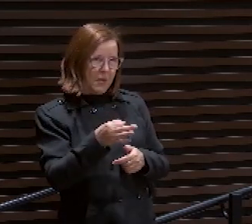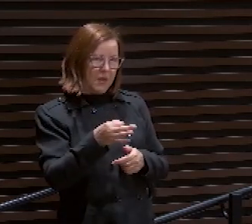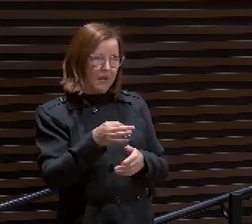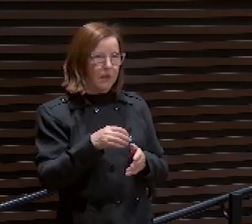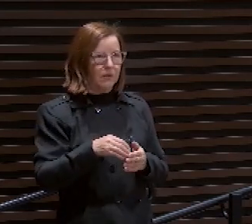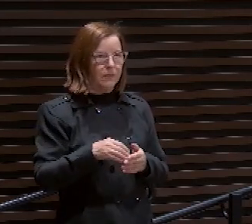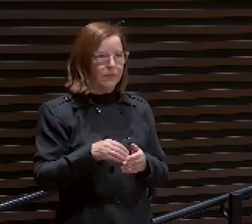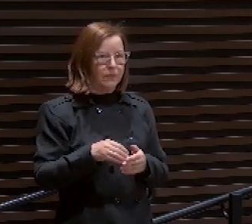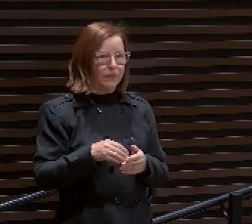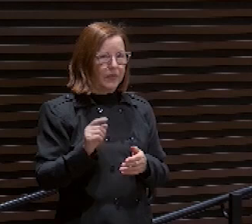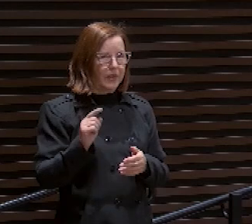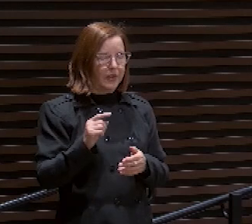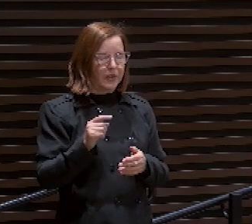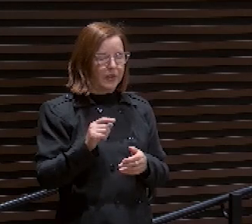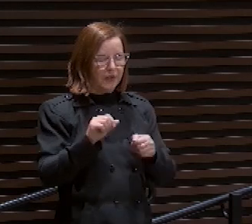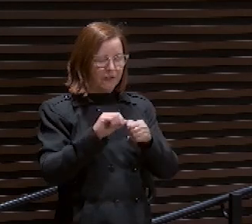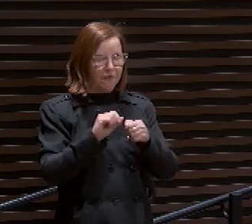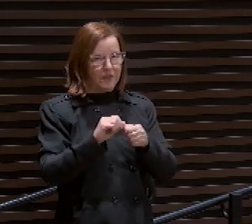eu não agi com brandura.